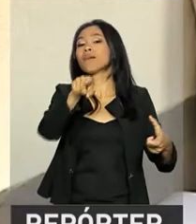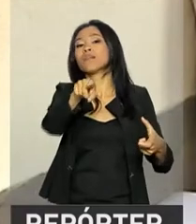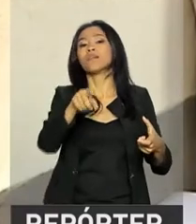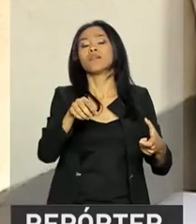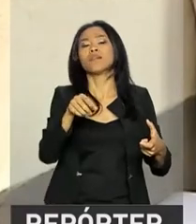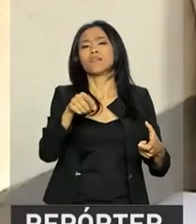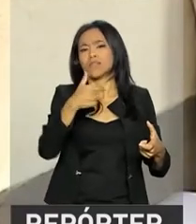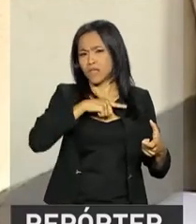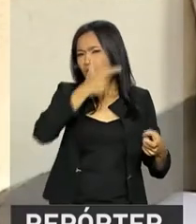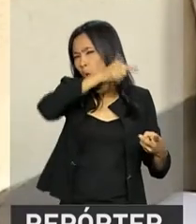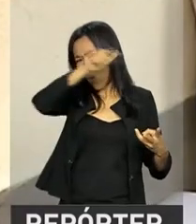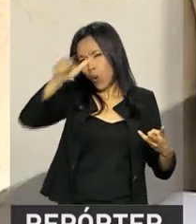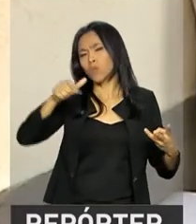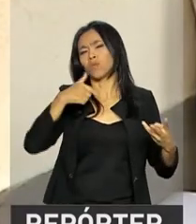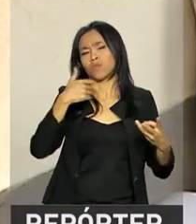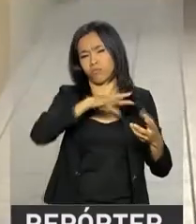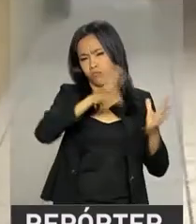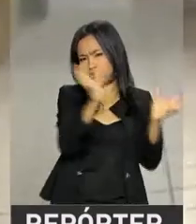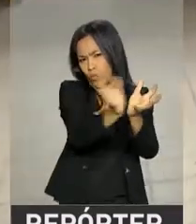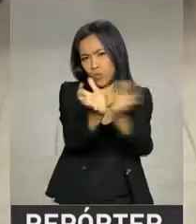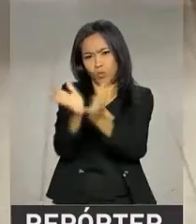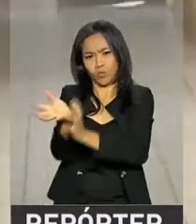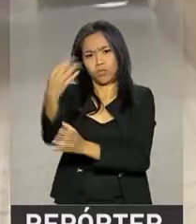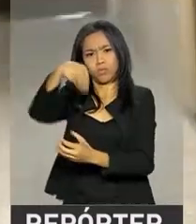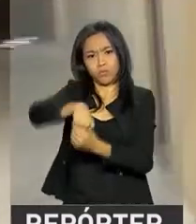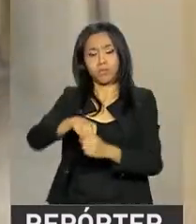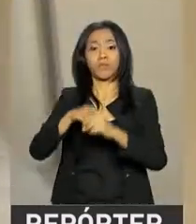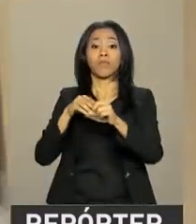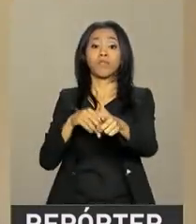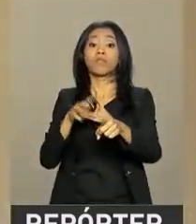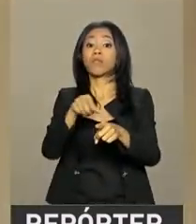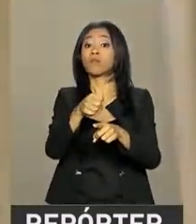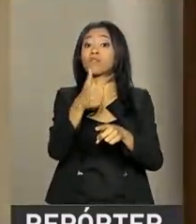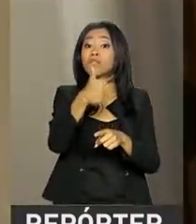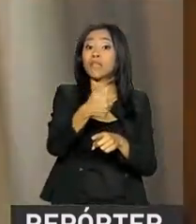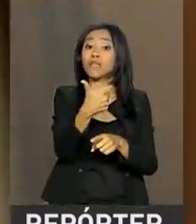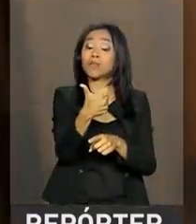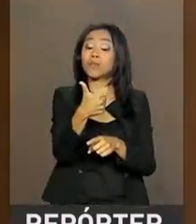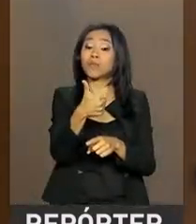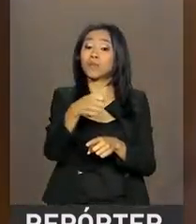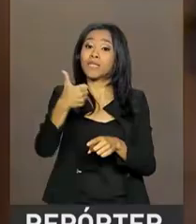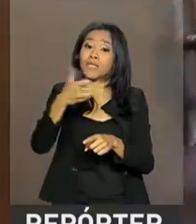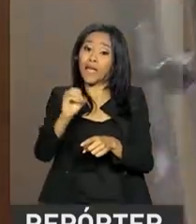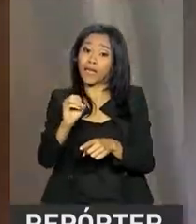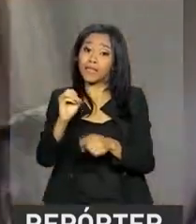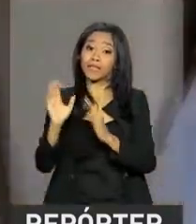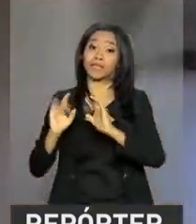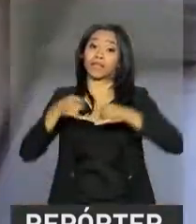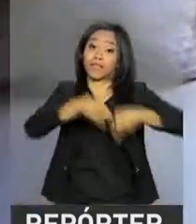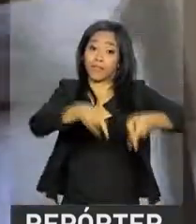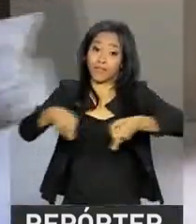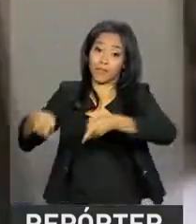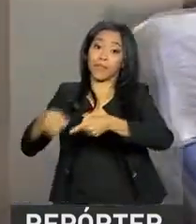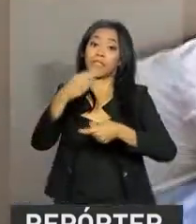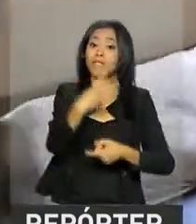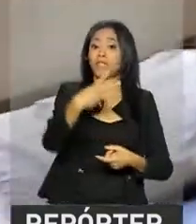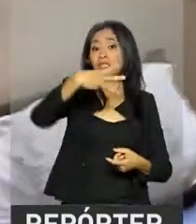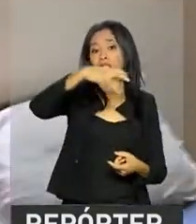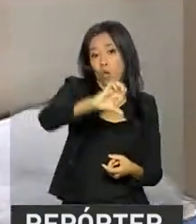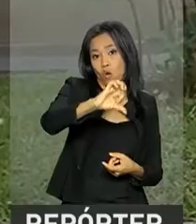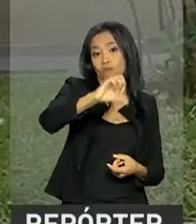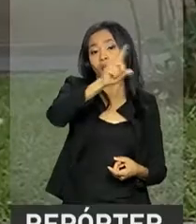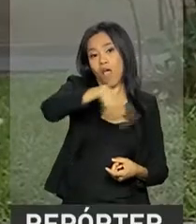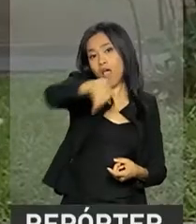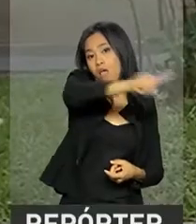cubanos e bolivianos. No total, são 110 leitos, 39 reservados para os venezuelanos que vieram de